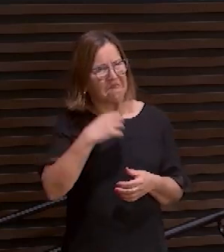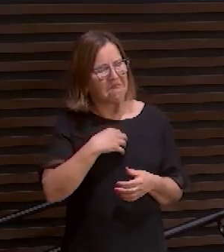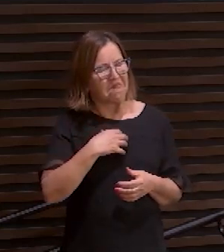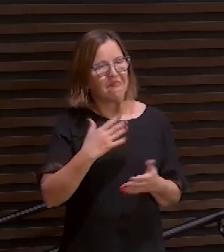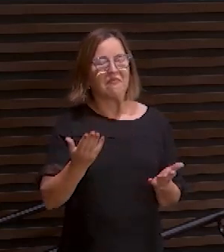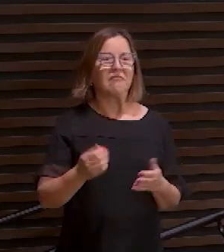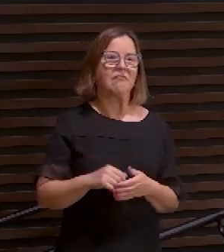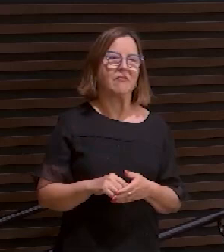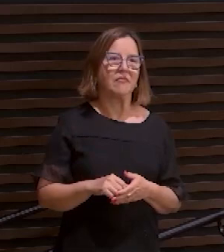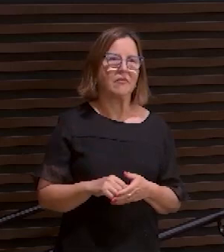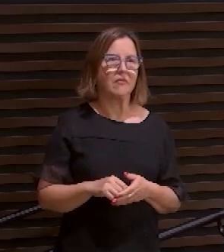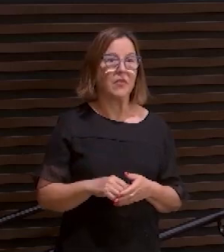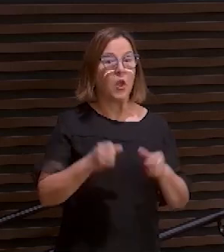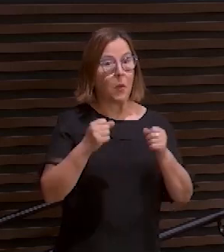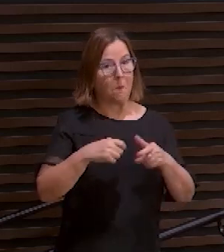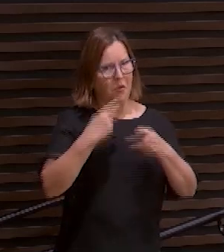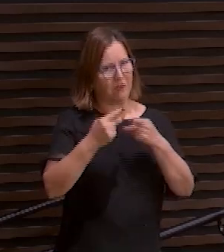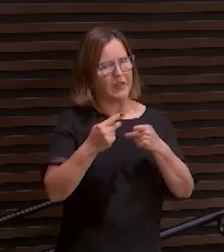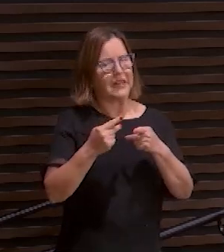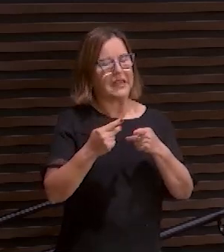existe uma montanha de ouro,